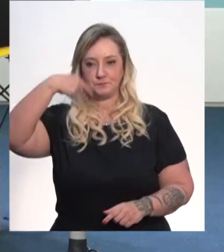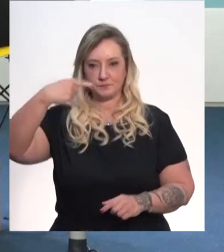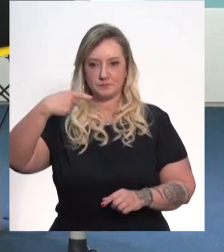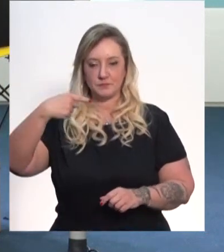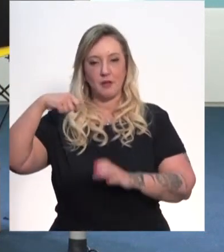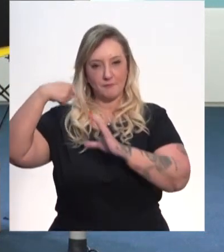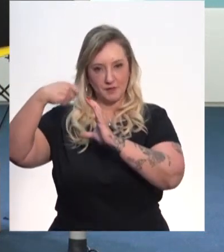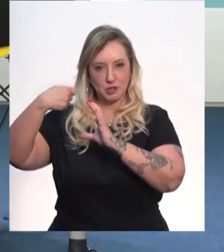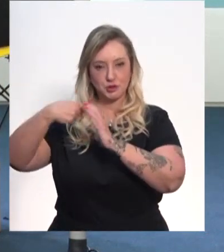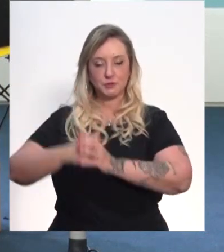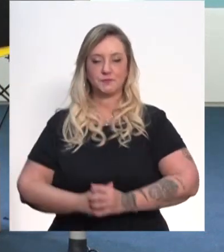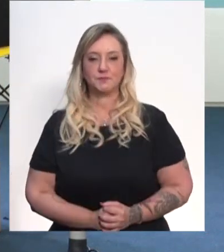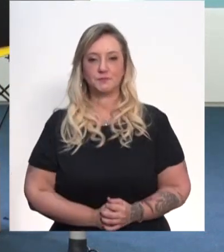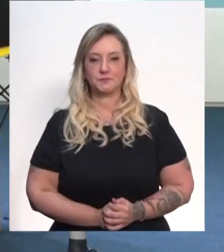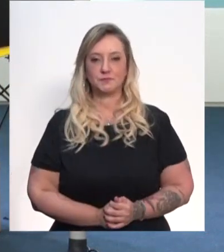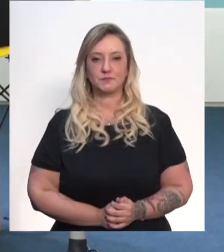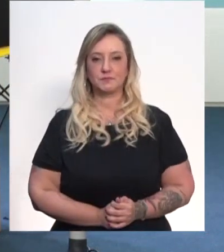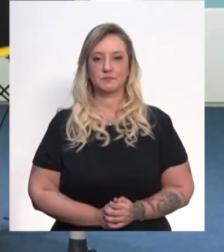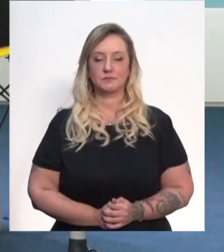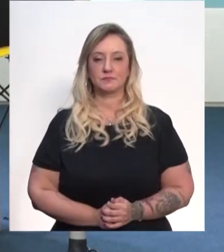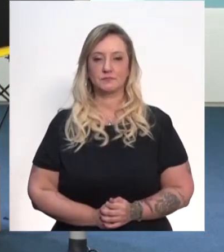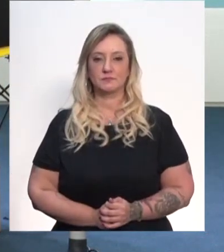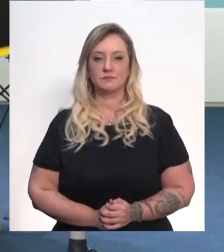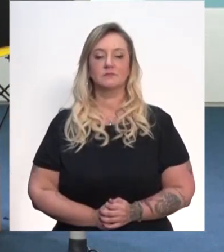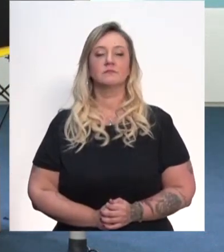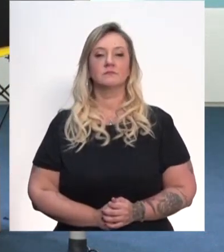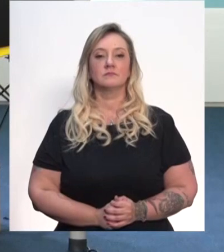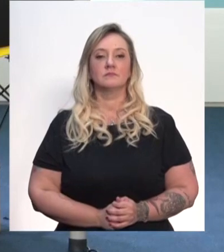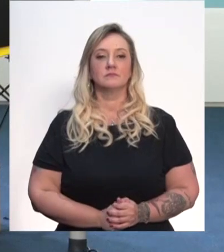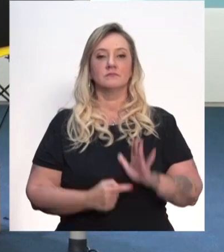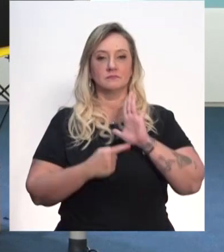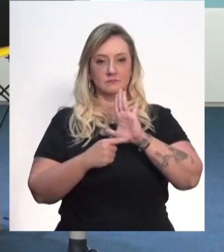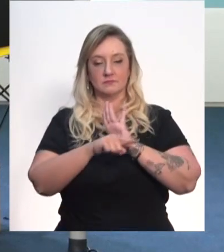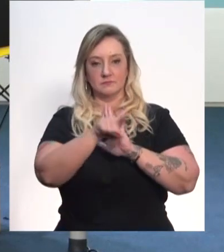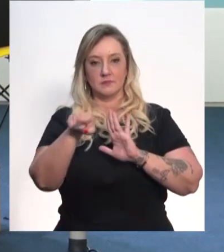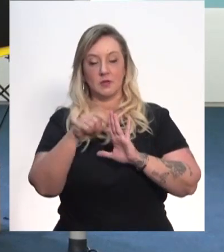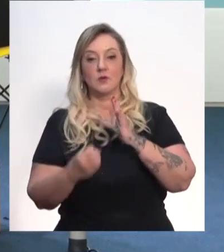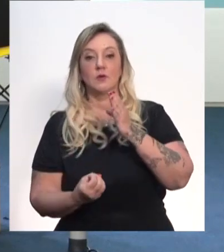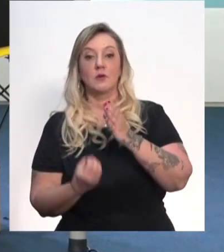Então, organizar essas equipes no Teams,